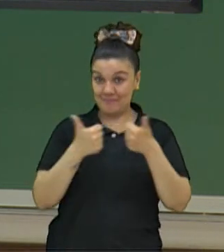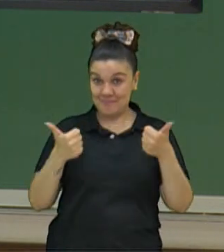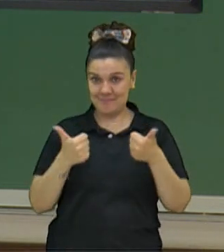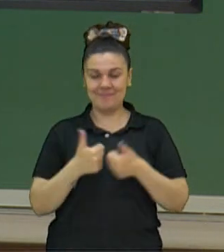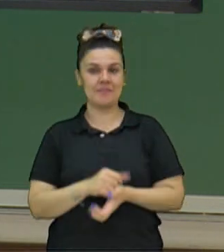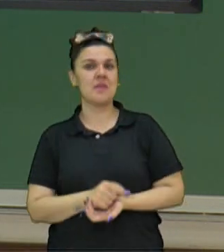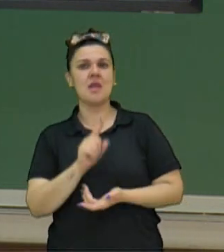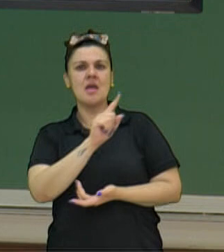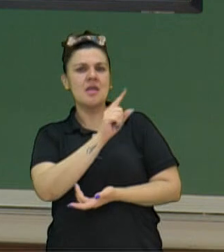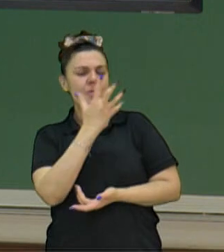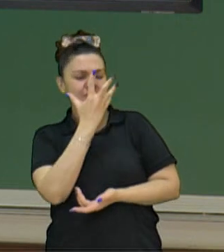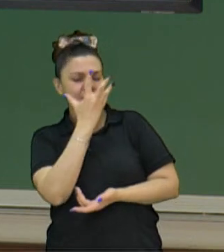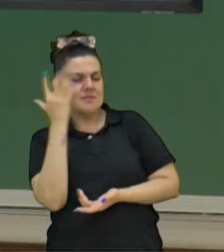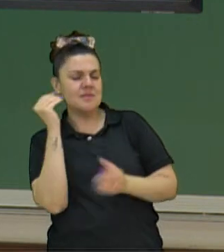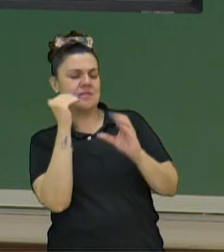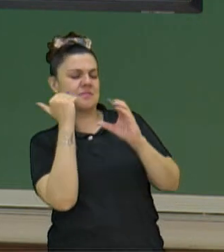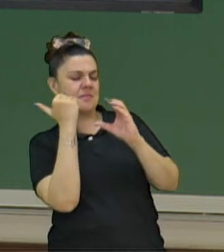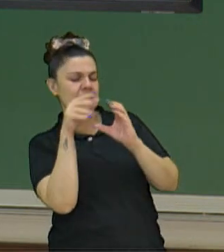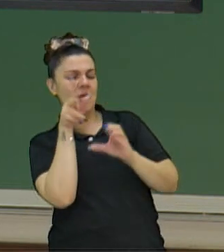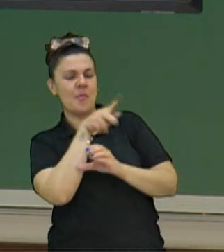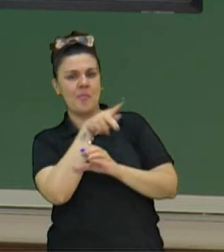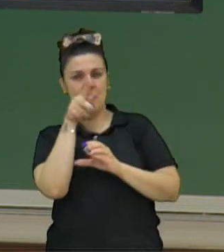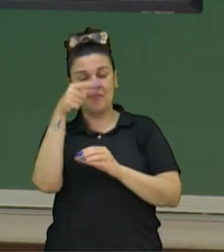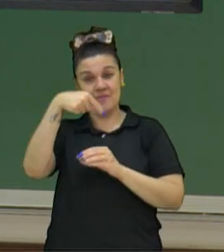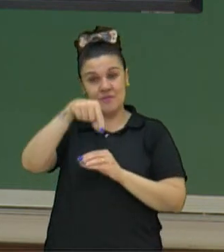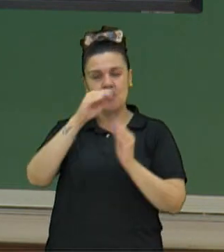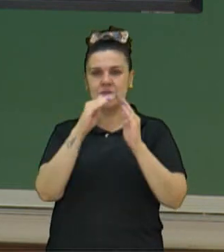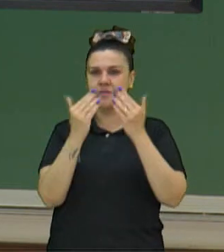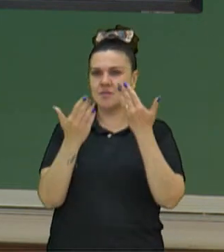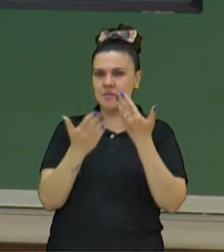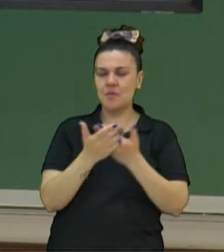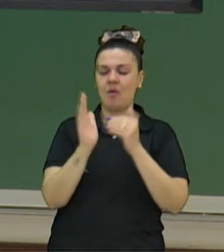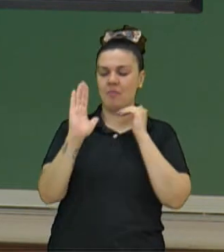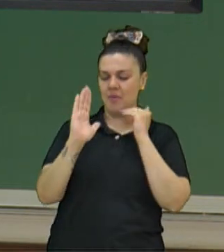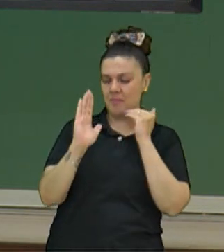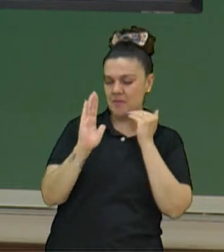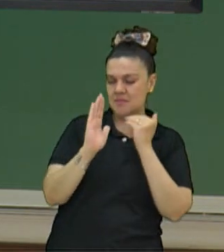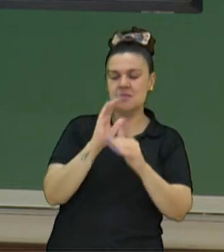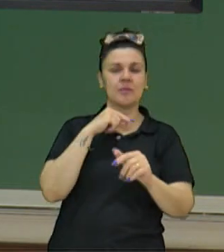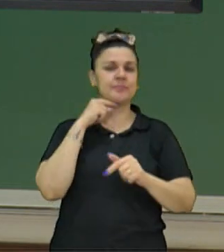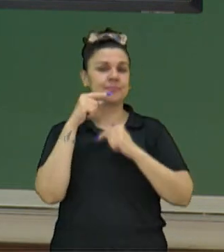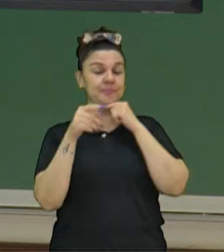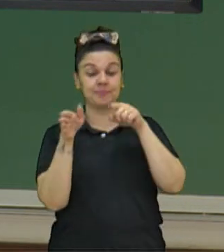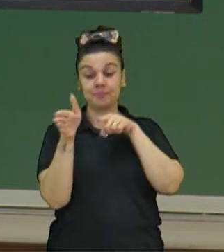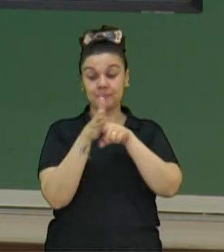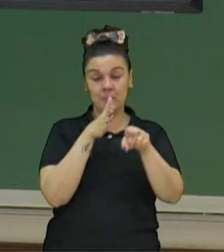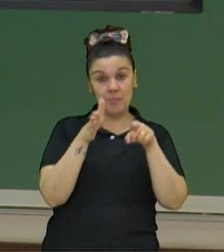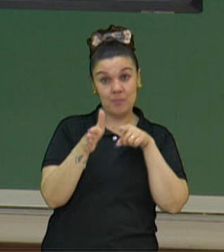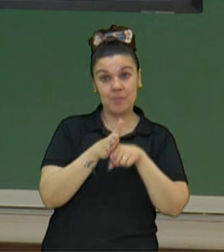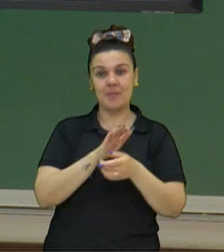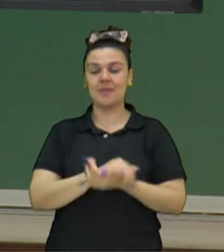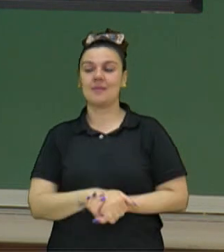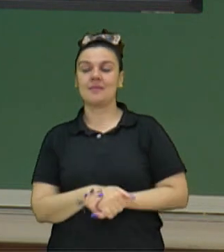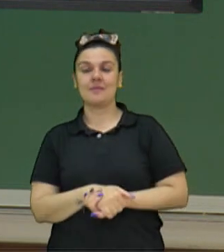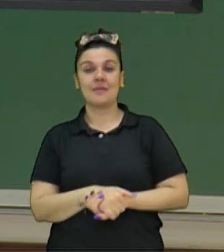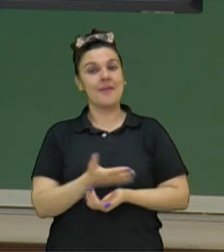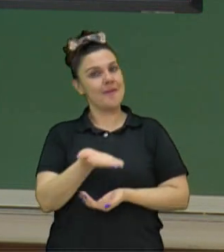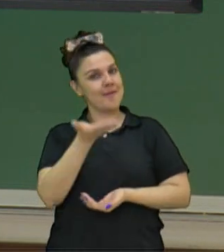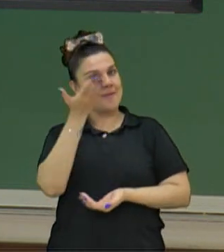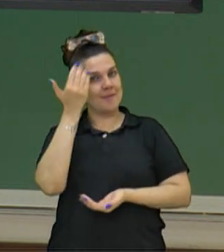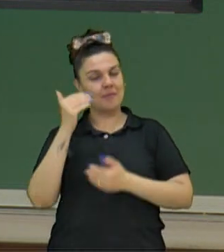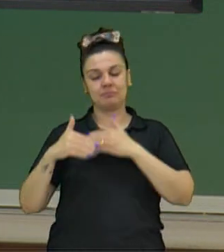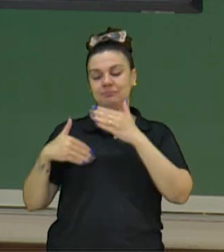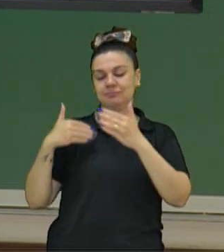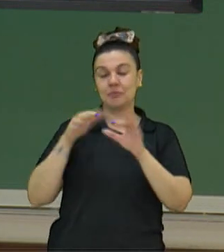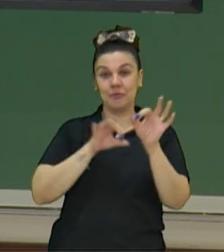E não esqueçam de mandar mensagem para a teacher de vocês da escola, manda se você tem alguma pergunta, se você tem alguma dúvida e